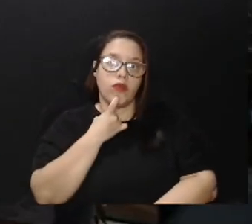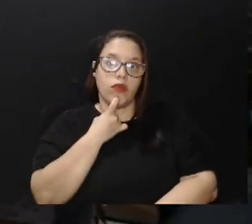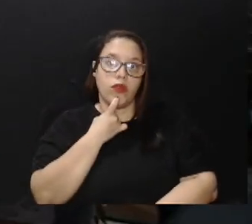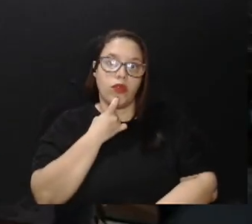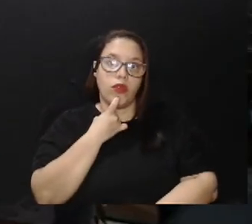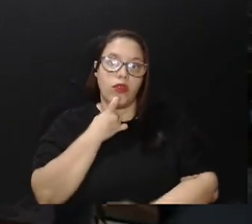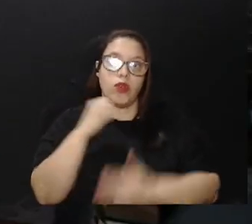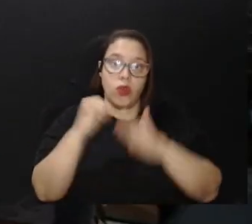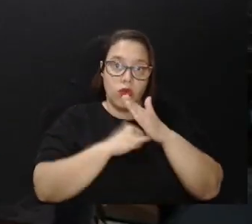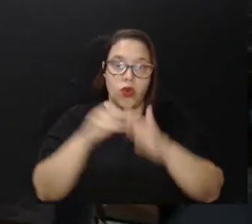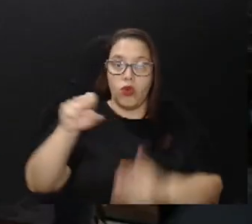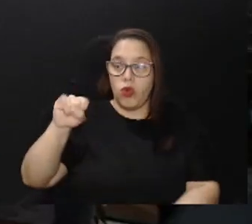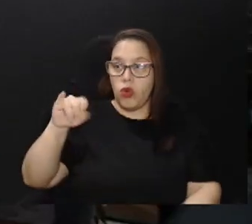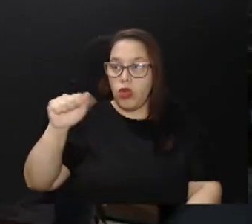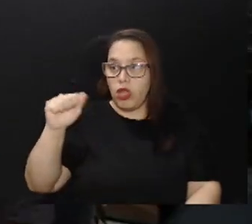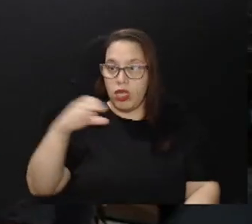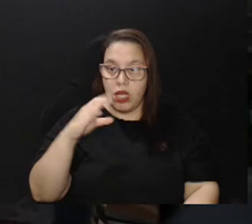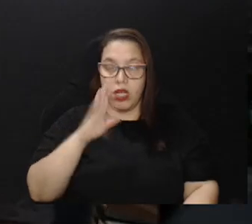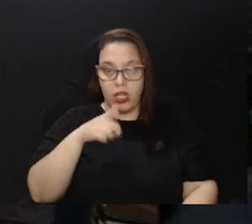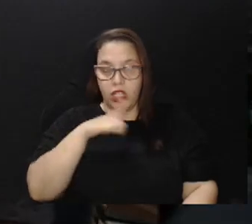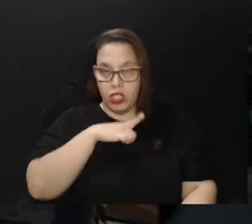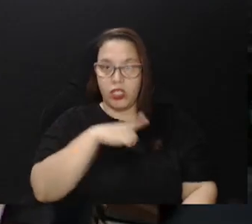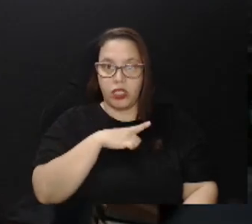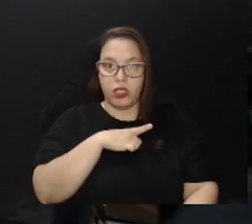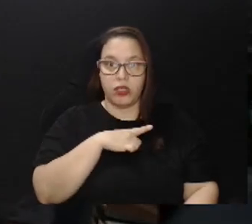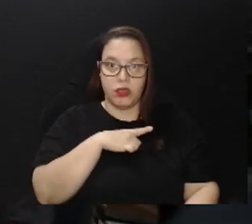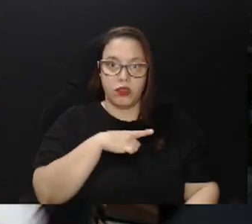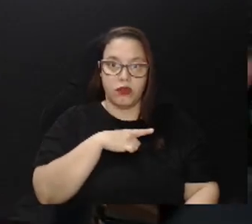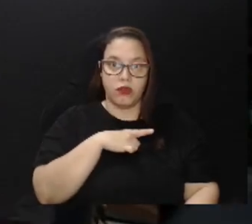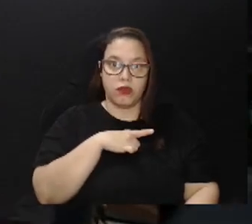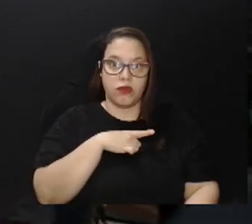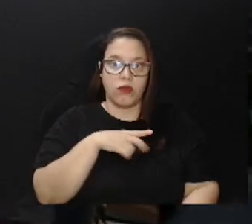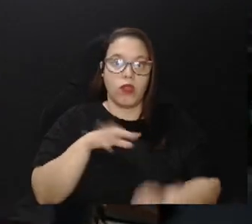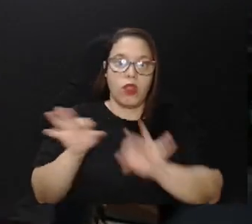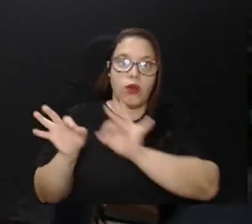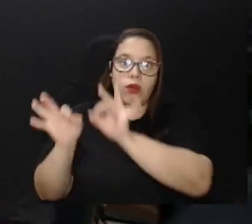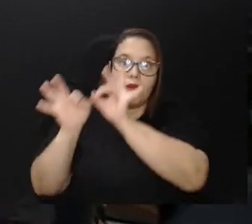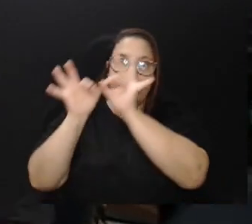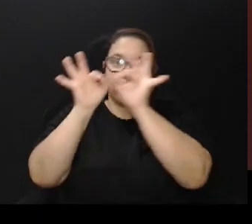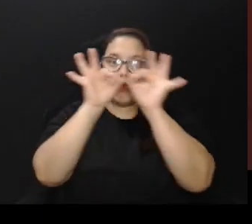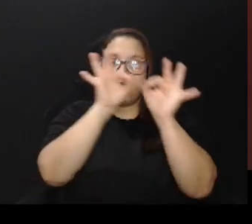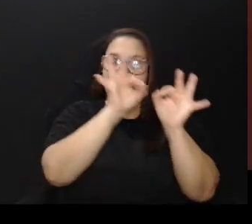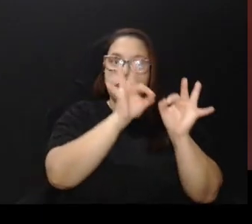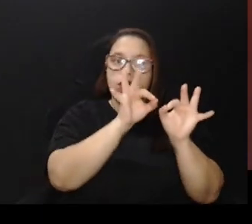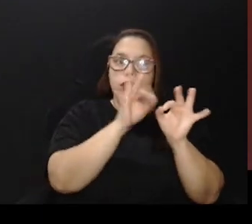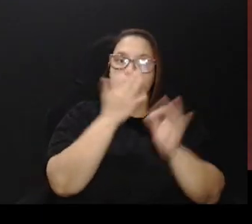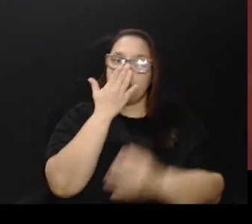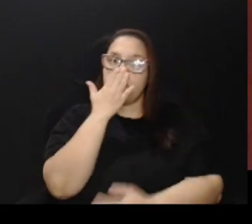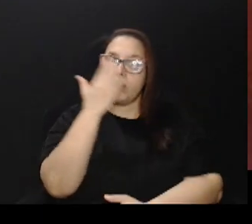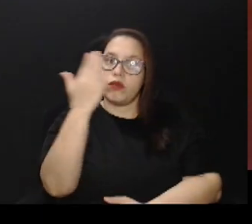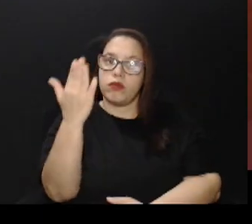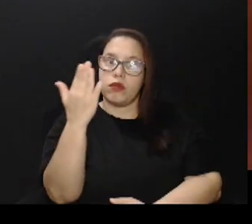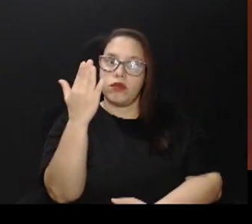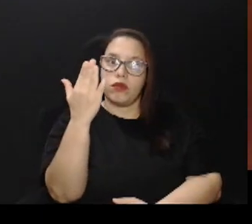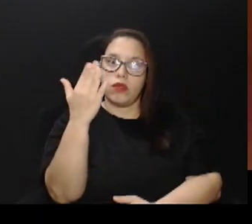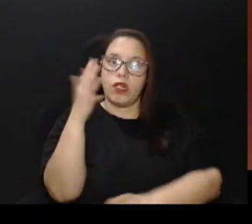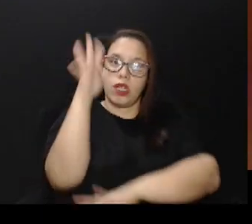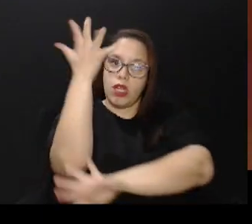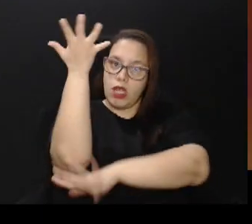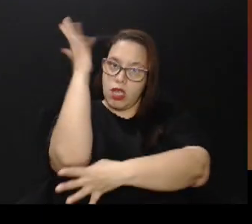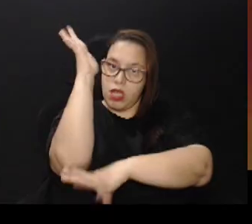já existia, e ela viu aqui na frente essa praça, né, na verdade era um